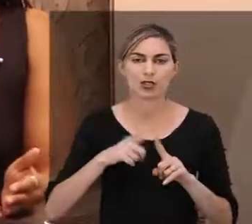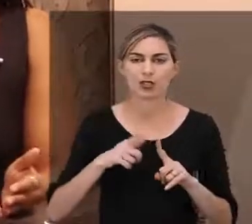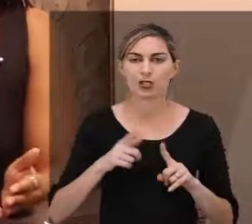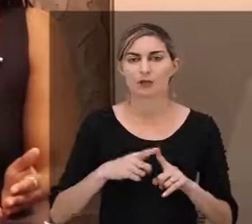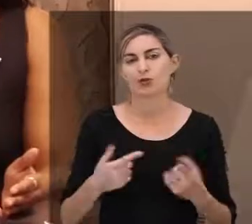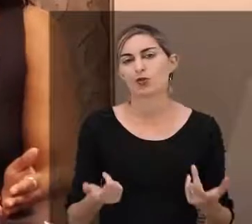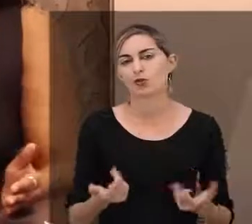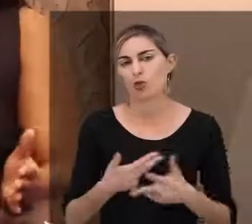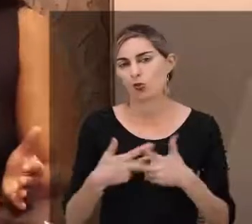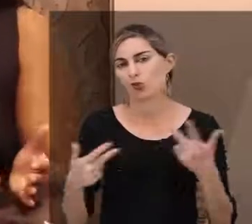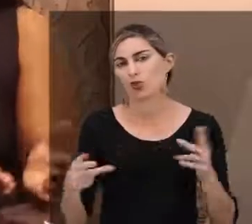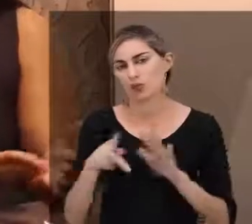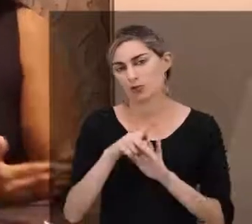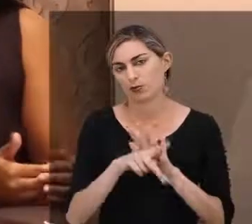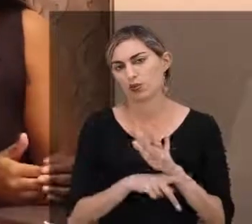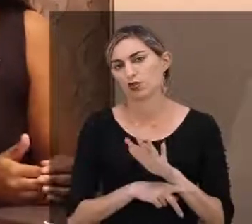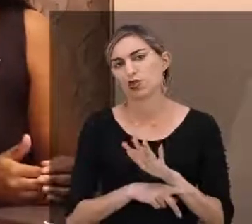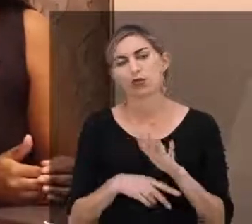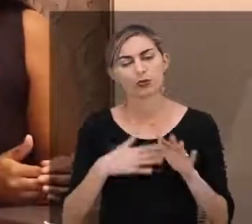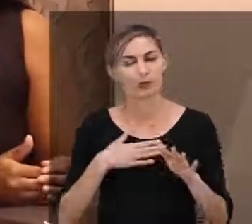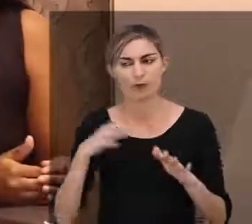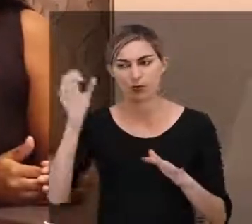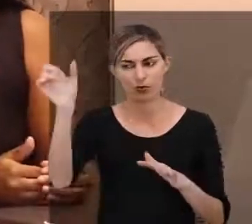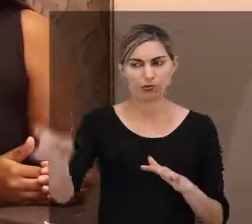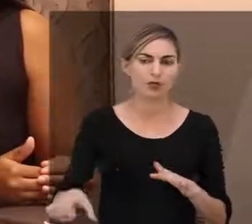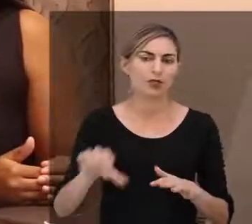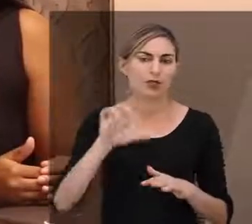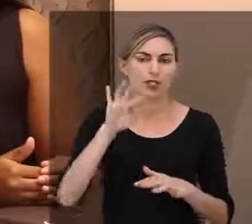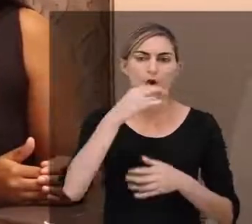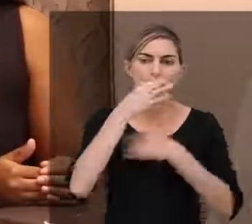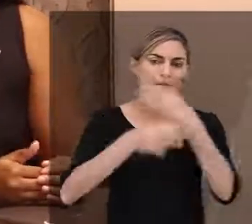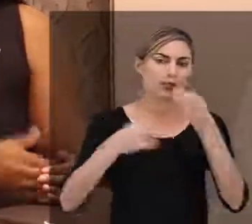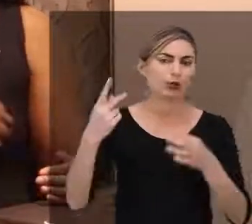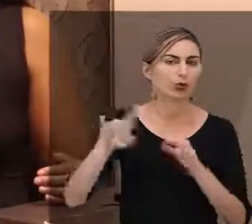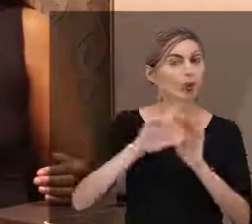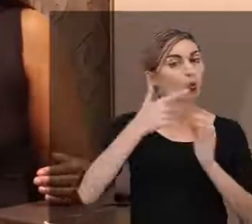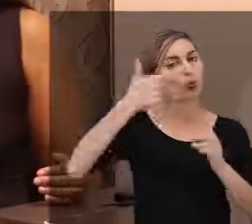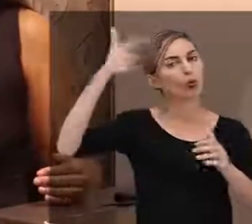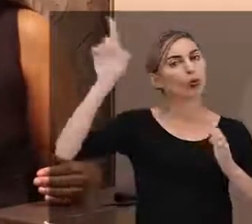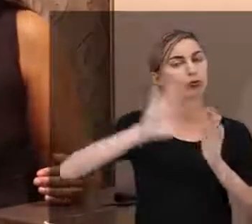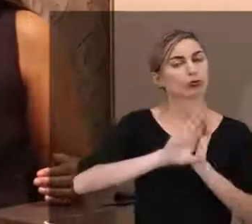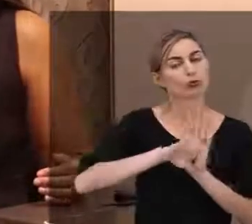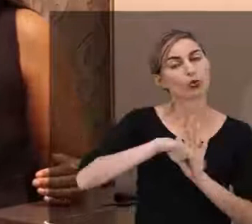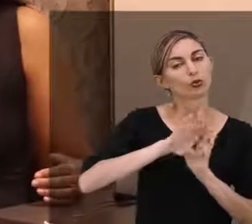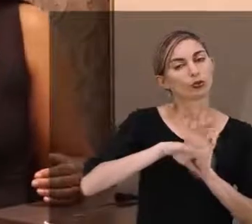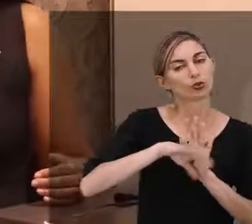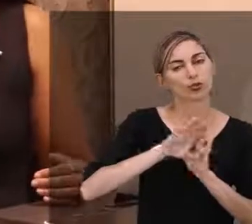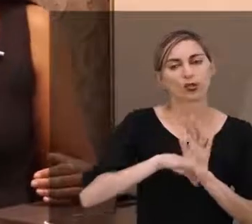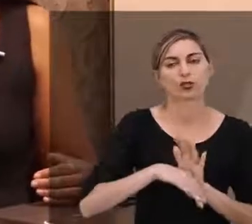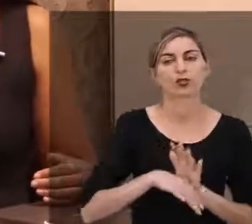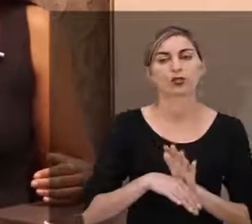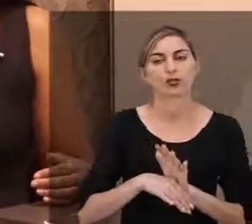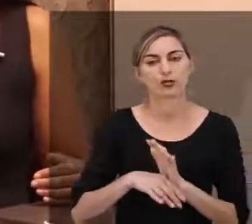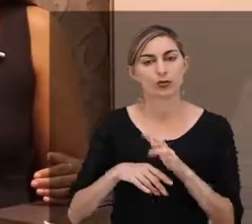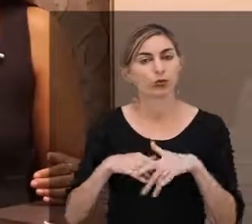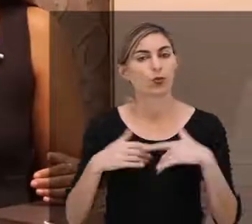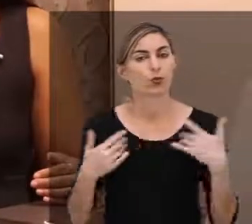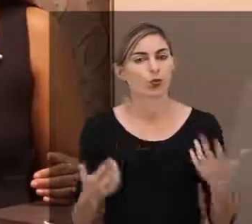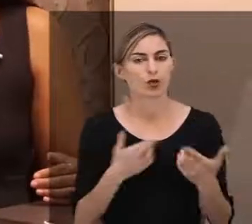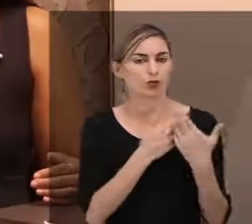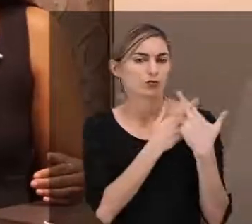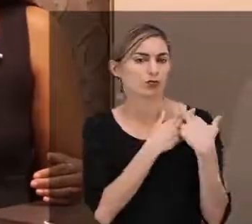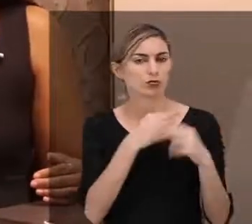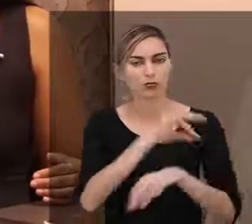estilo de projeto. Eu tenho que ter o estilo do meu cliente. Exato. Tem um outro conceito de Tem um outro conceito. Mesmo? E aí, qual é a função